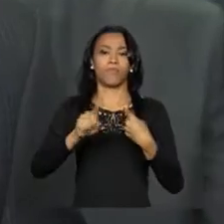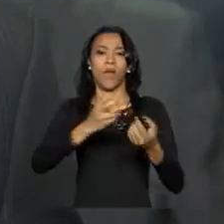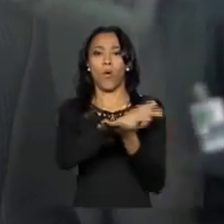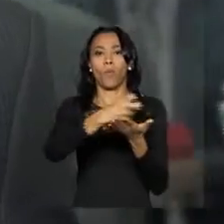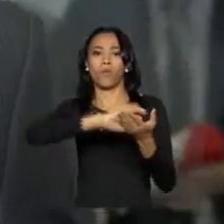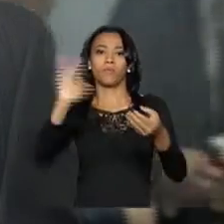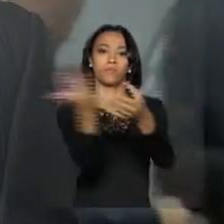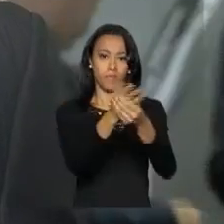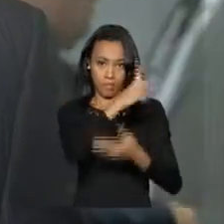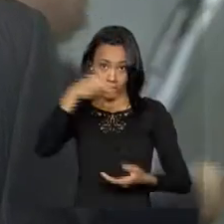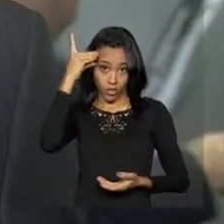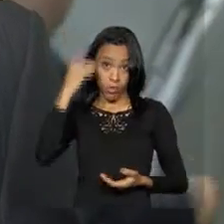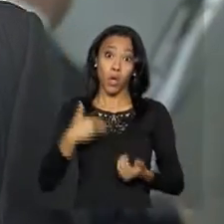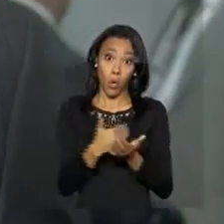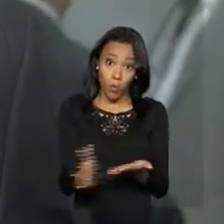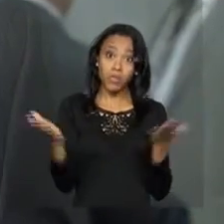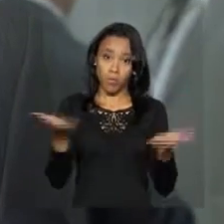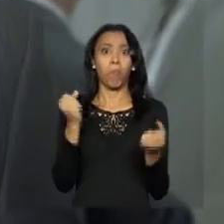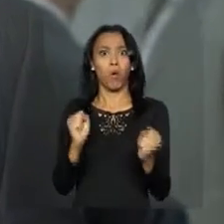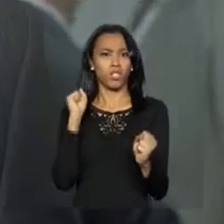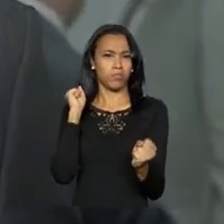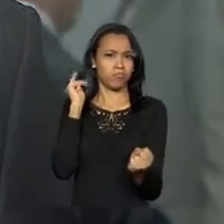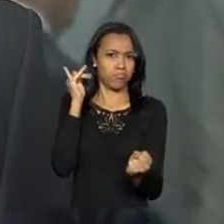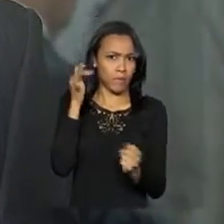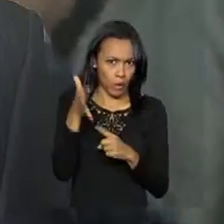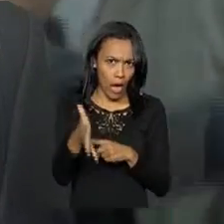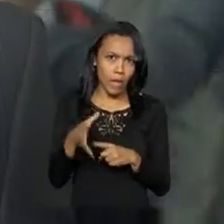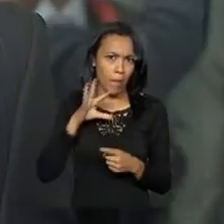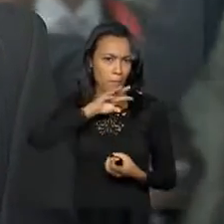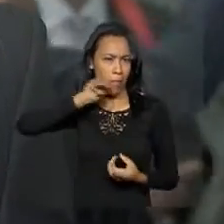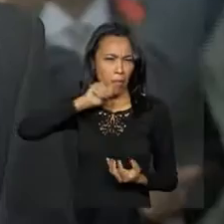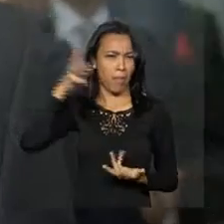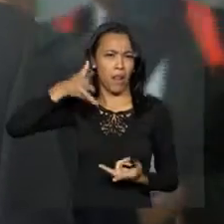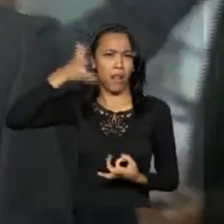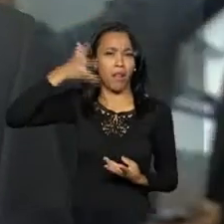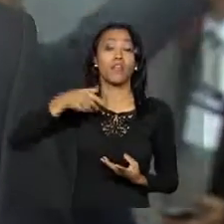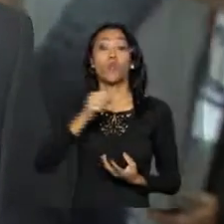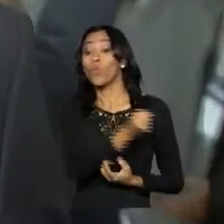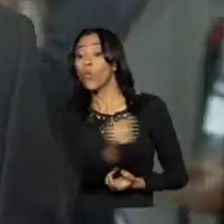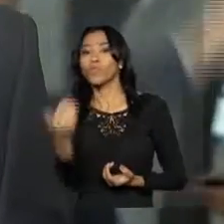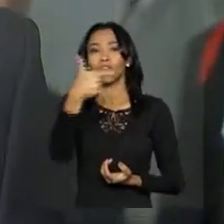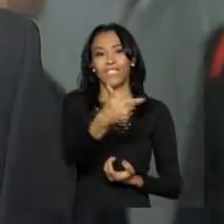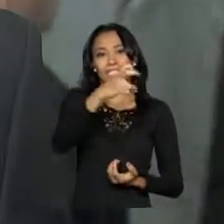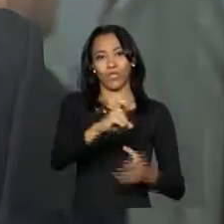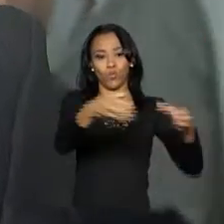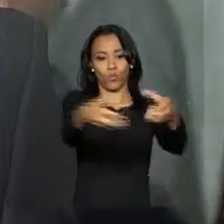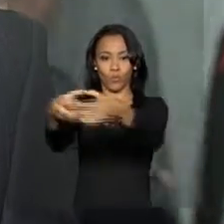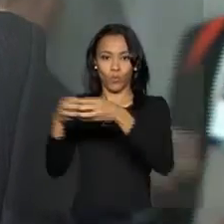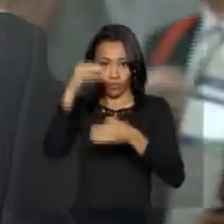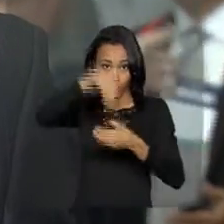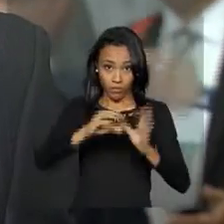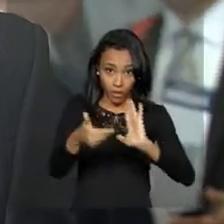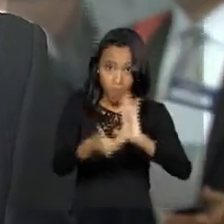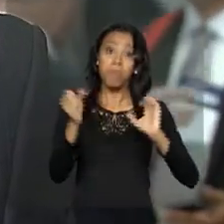às 8h55 da manhã, pode ir pela madrugada. Isso porque cada um dos 25 partidos que tem representação na casa podem